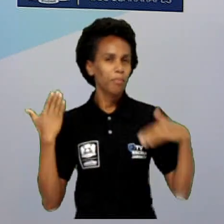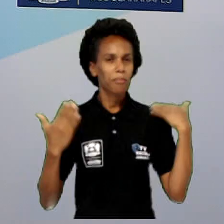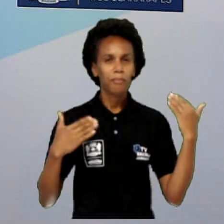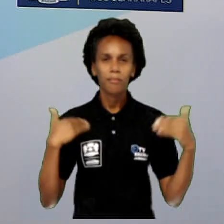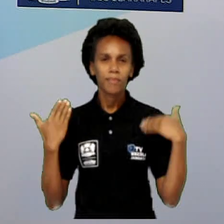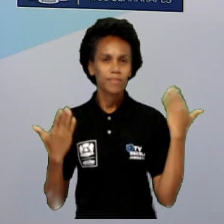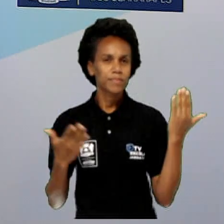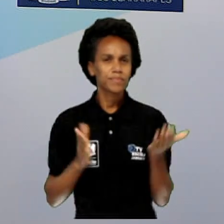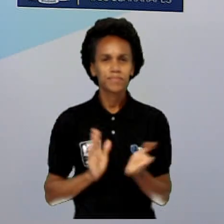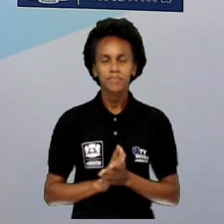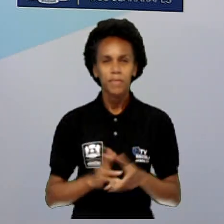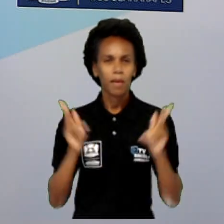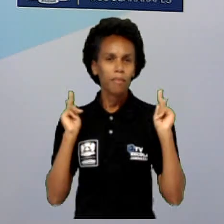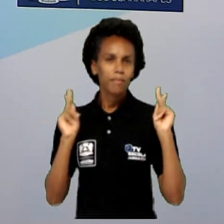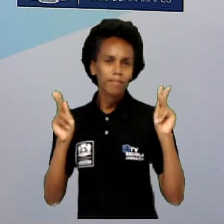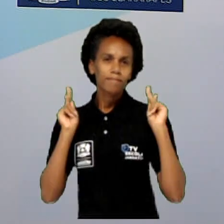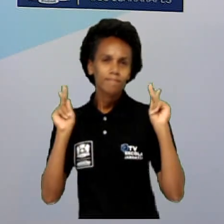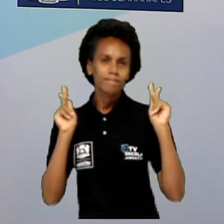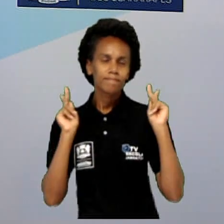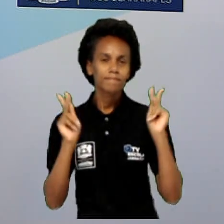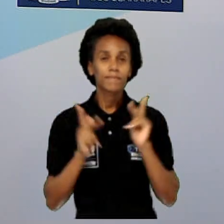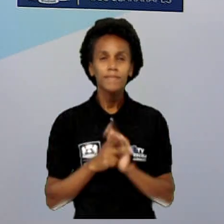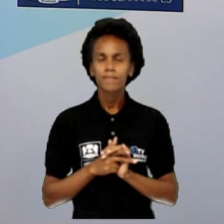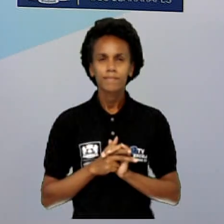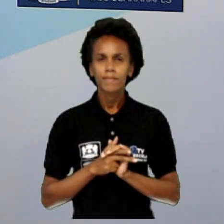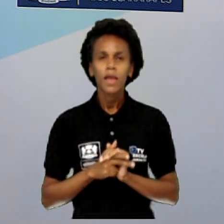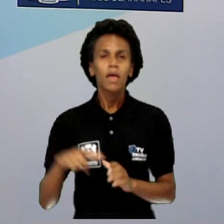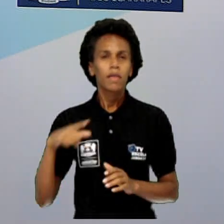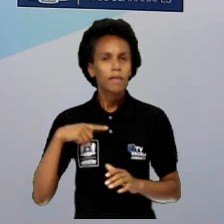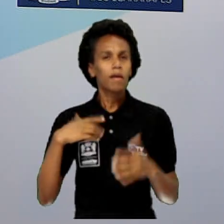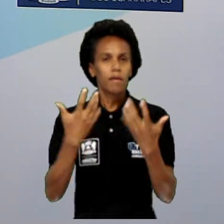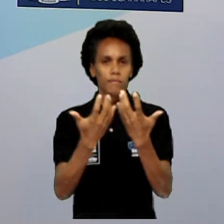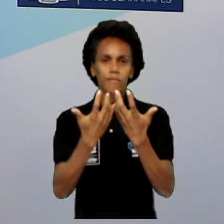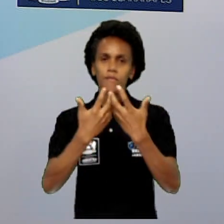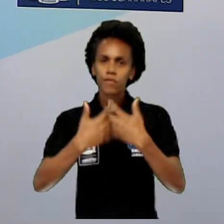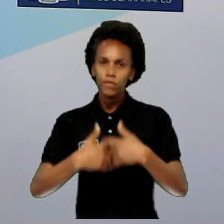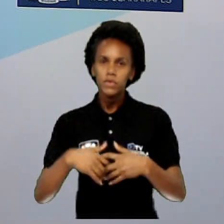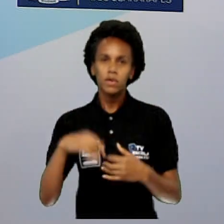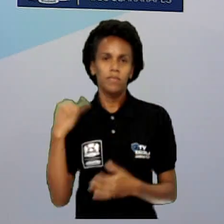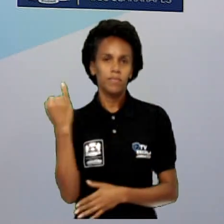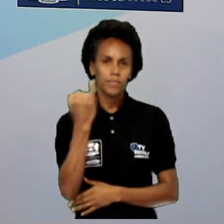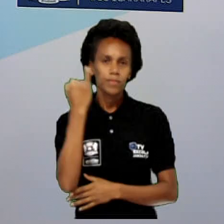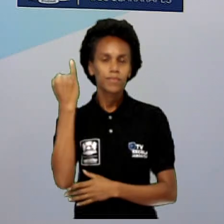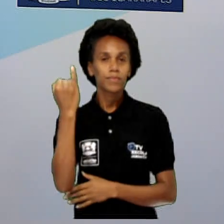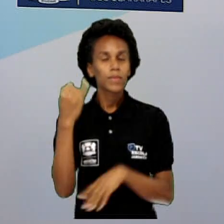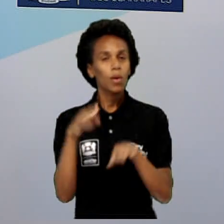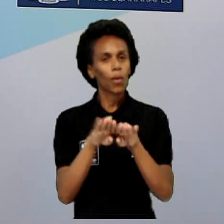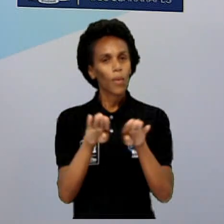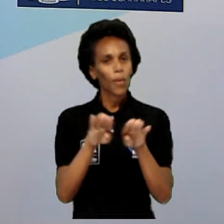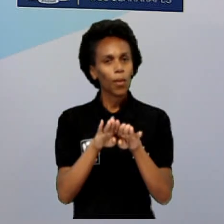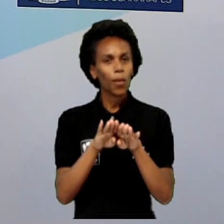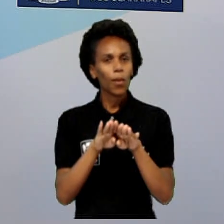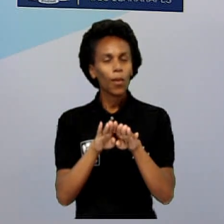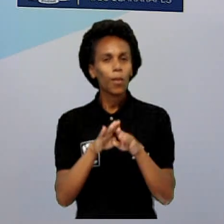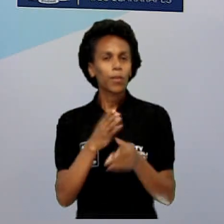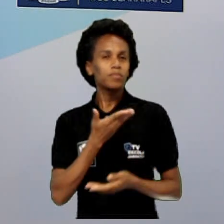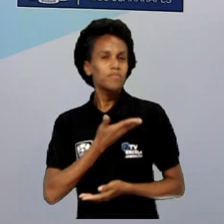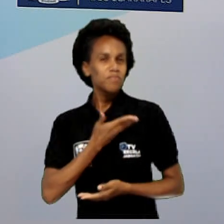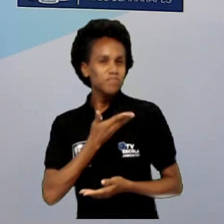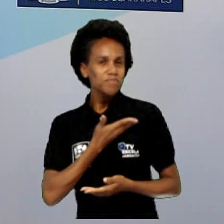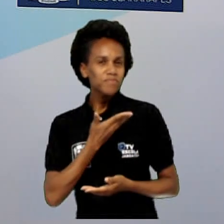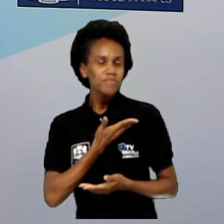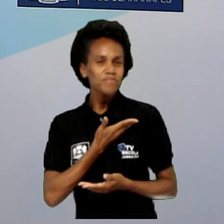Não, também tem funções importantes, como fazer amizades, trocar ideias, ouvir